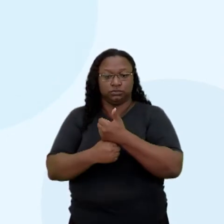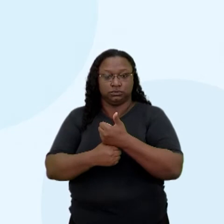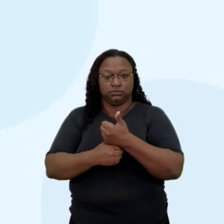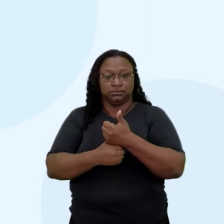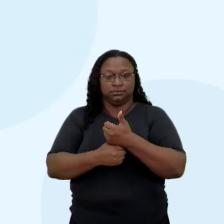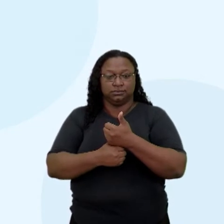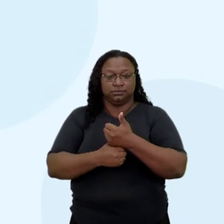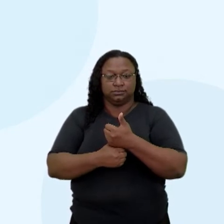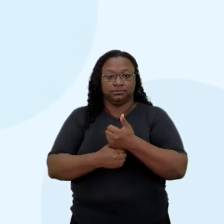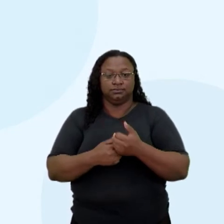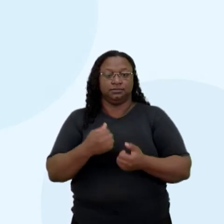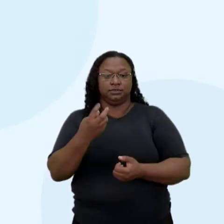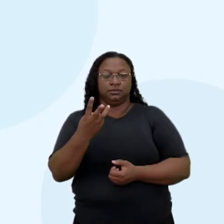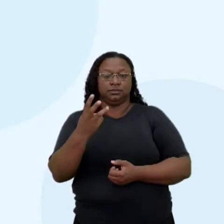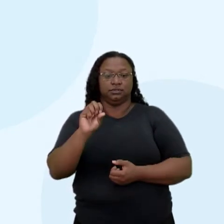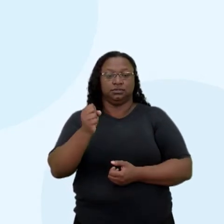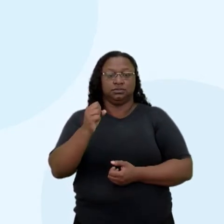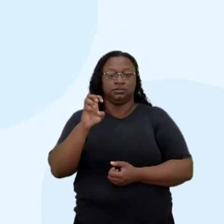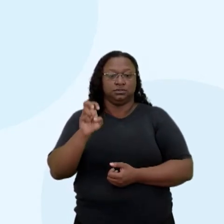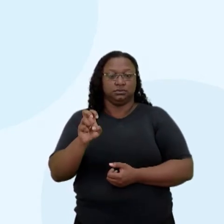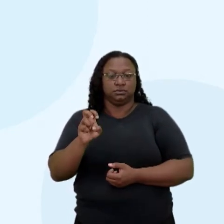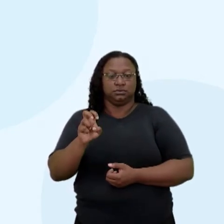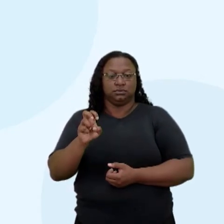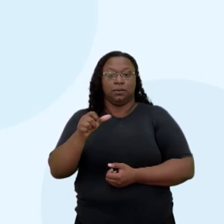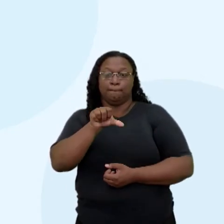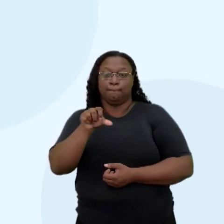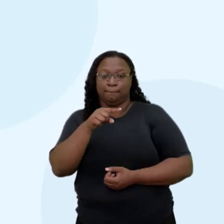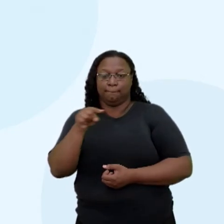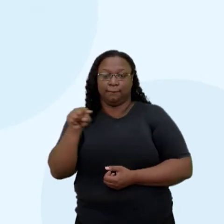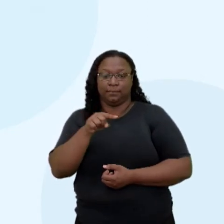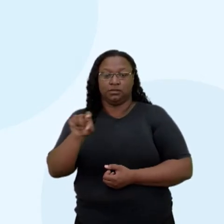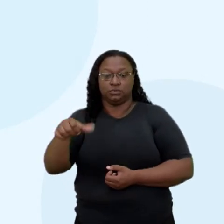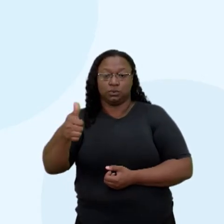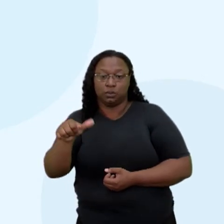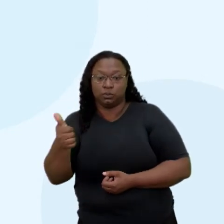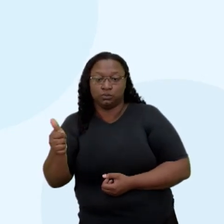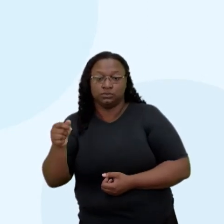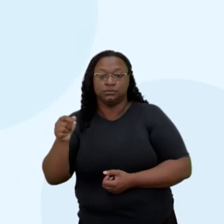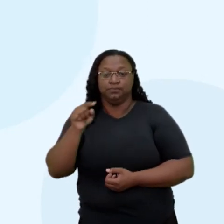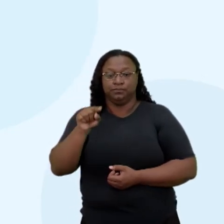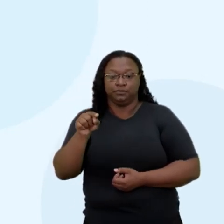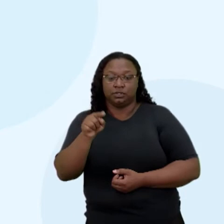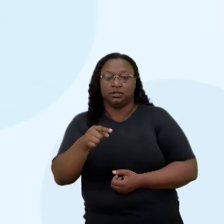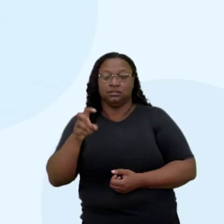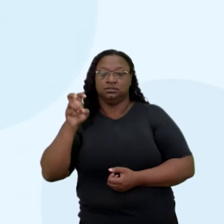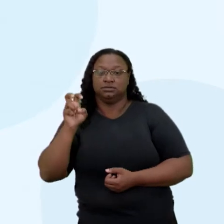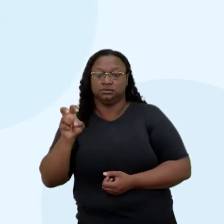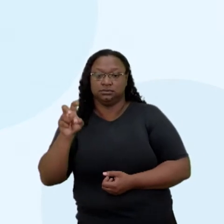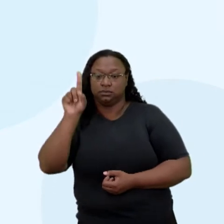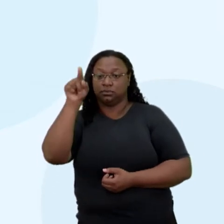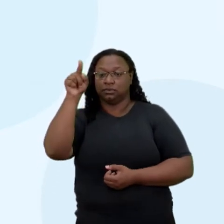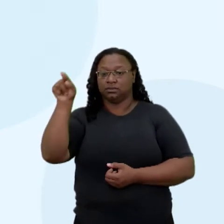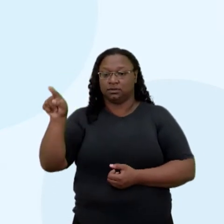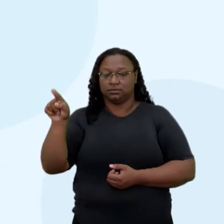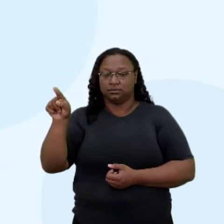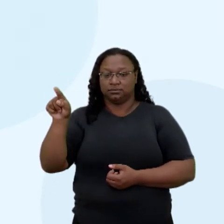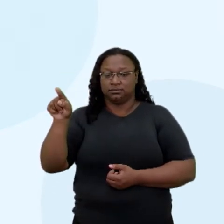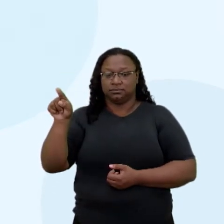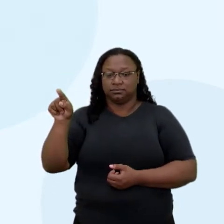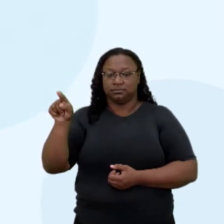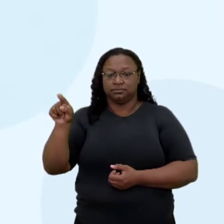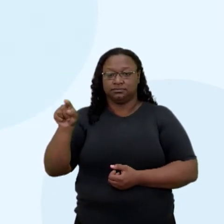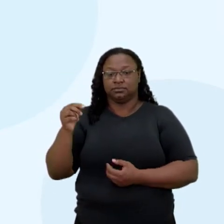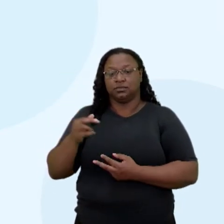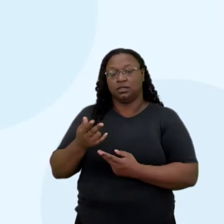X ao quadrado menos 11 vezes, ó, a média ao quadrado. E aí já era, né? Sem muitos problemas.